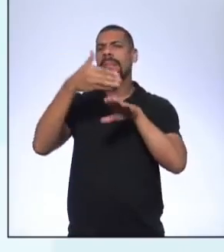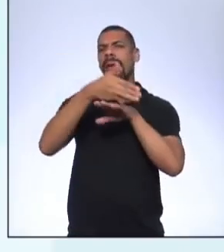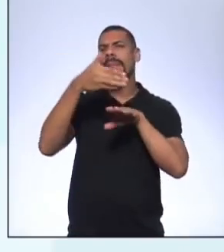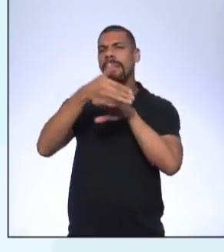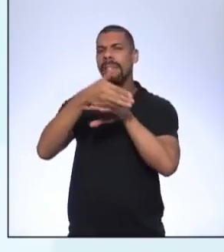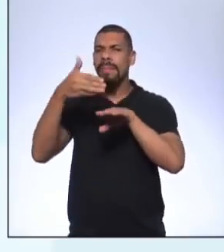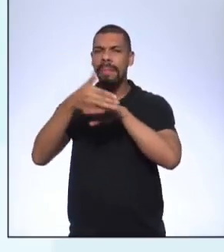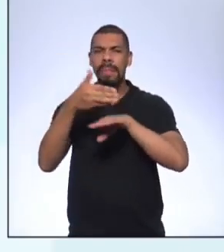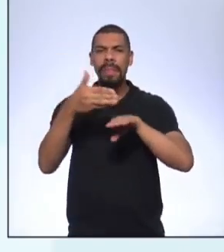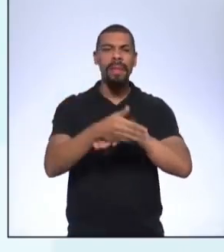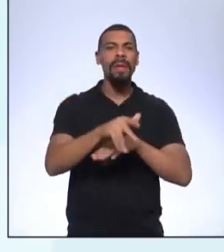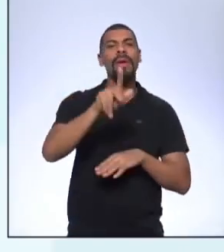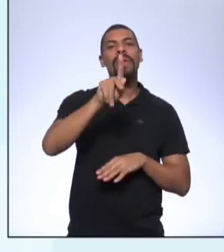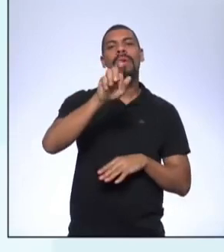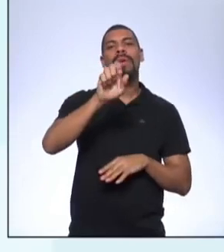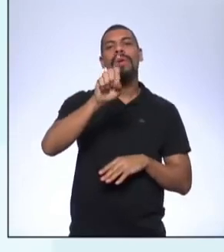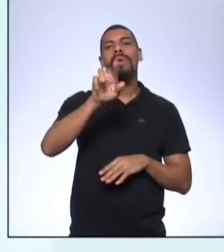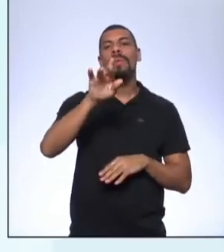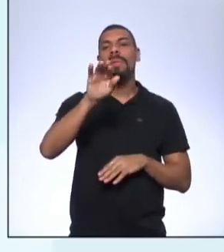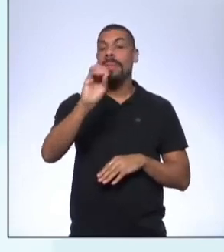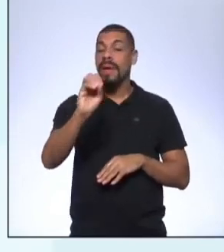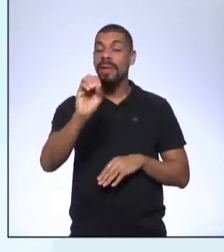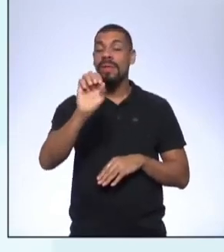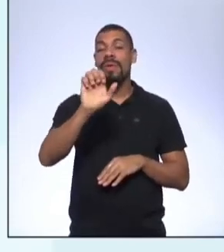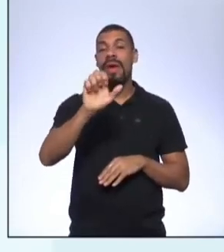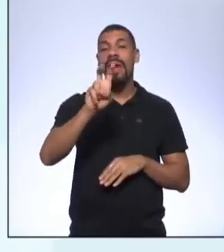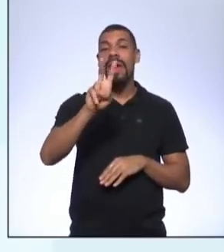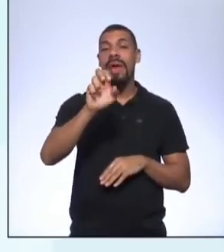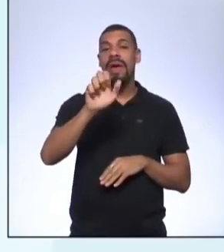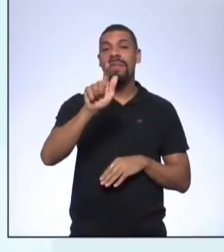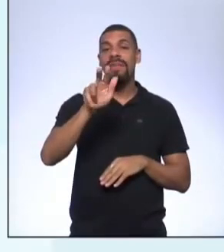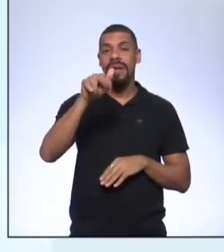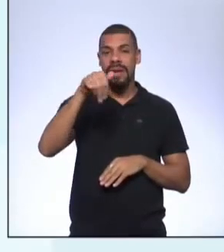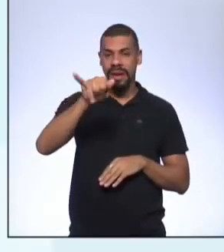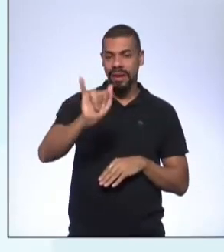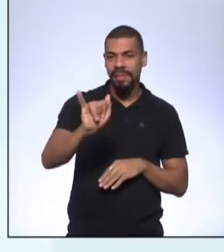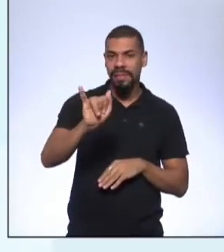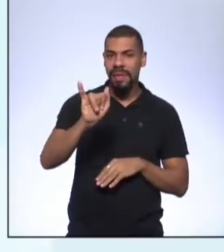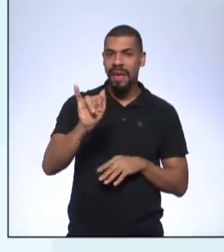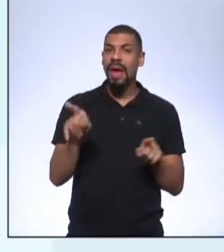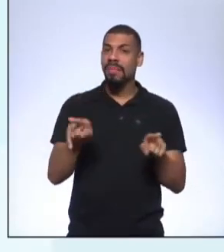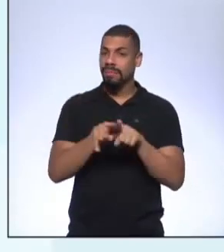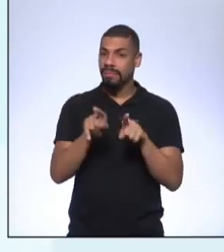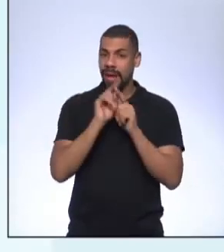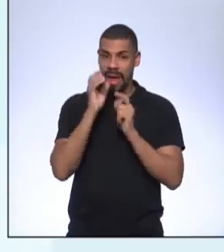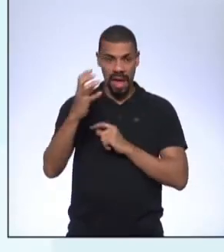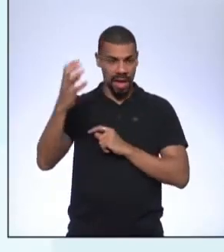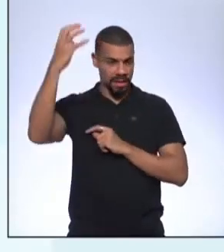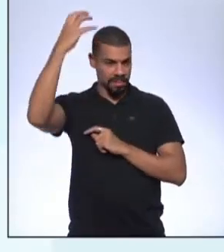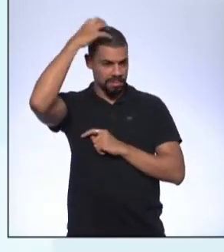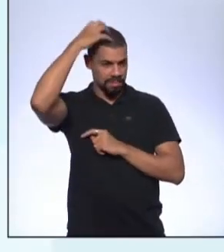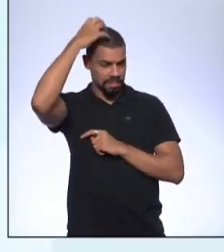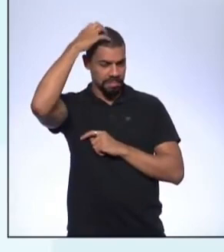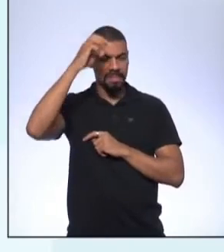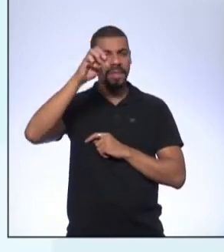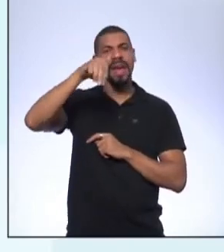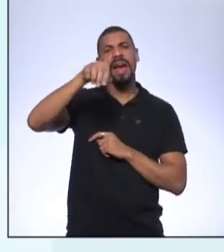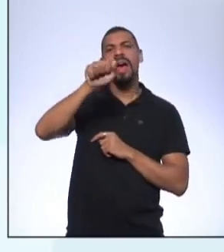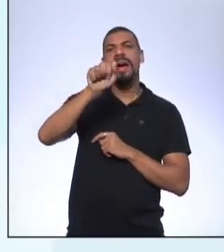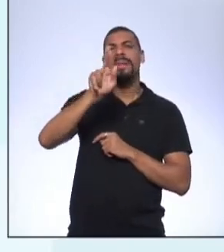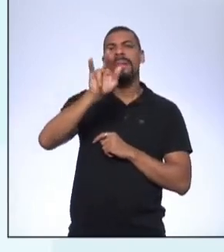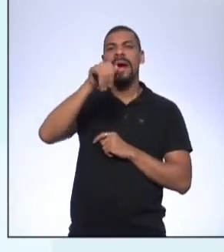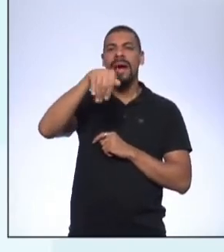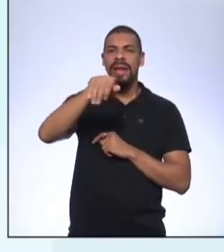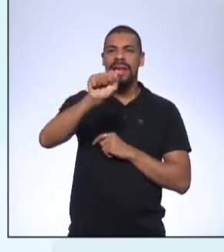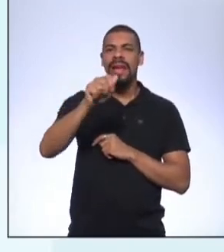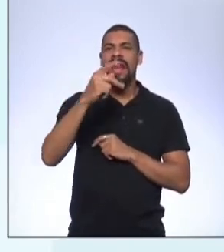e a Evelyn, eles acham que é a burguesia retratada. A Ana Lúcia acha que é a realeza, a Mariana acha que são reis